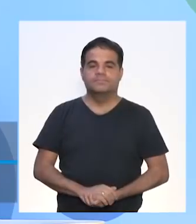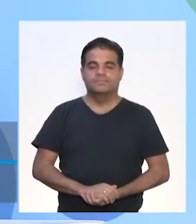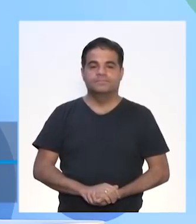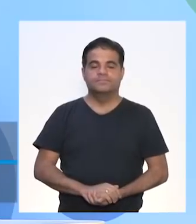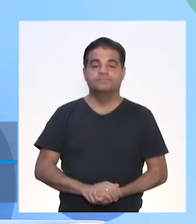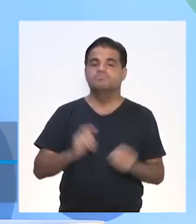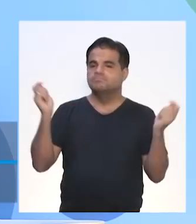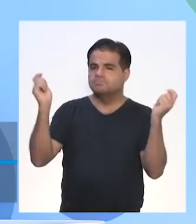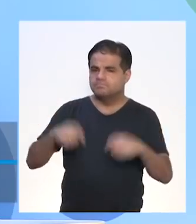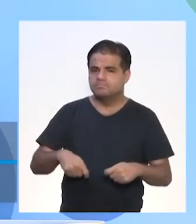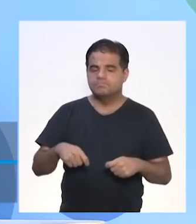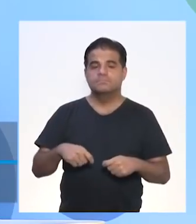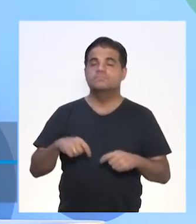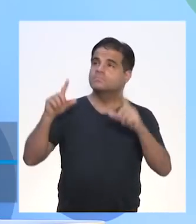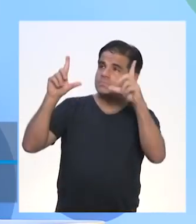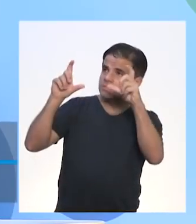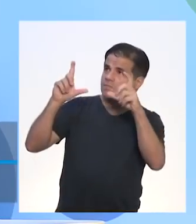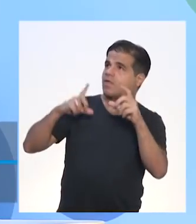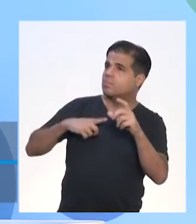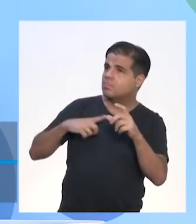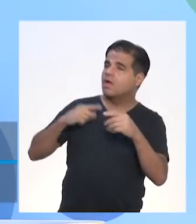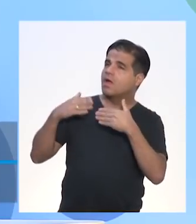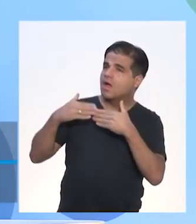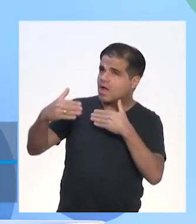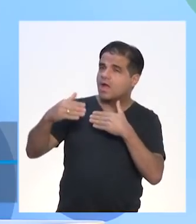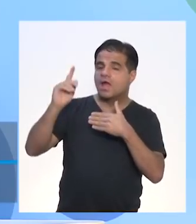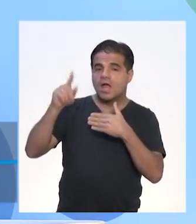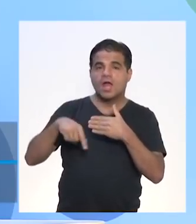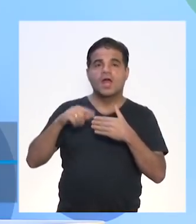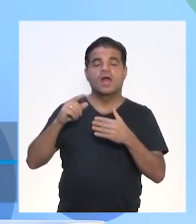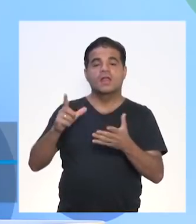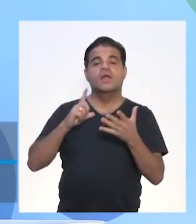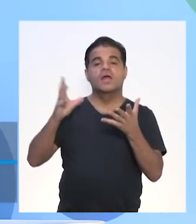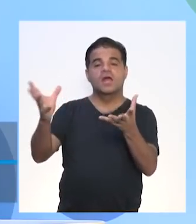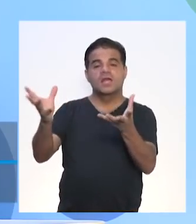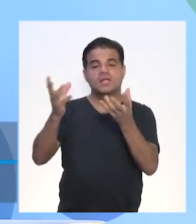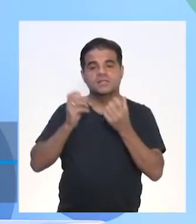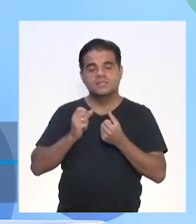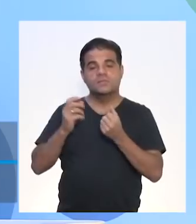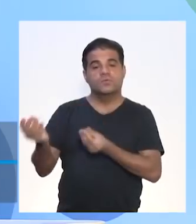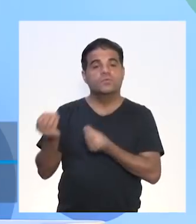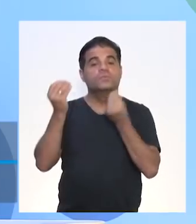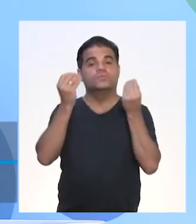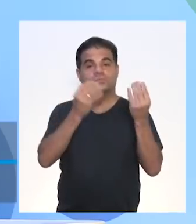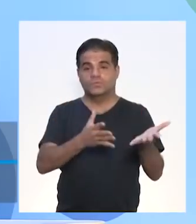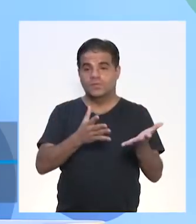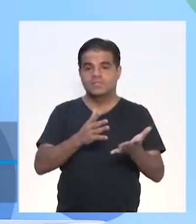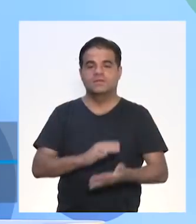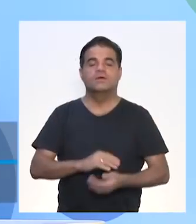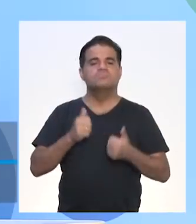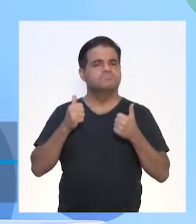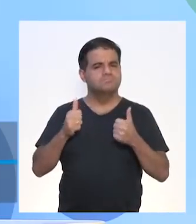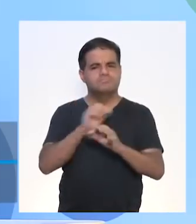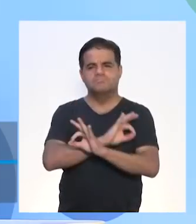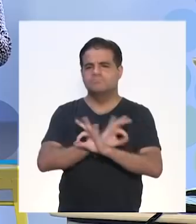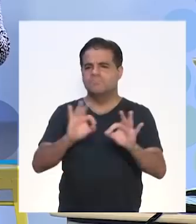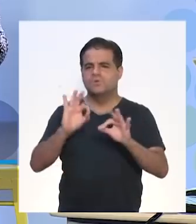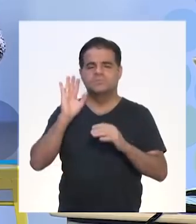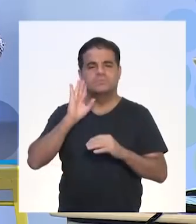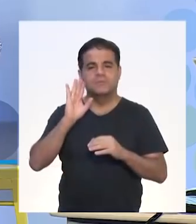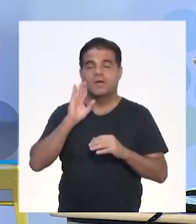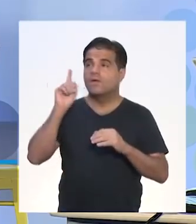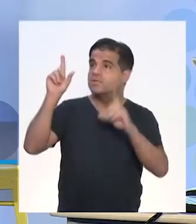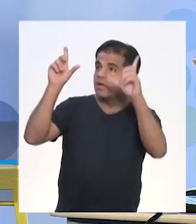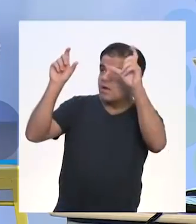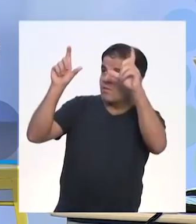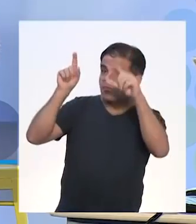A possibilidade dessa foto existir é o fato de ter recebido a doação. Boa. Uhum. Legal. Até porque essa